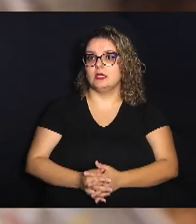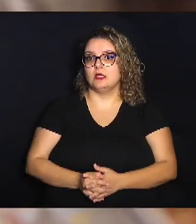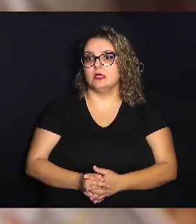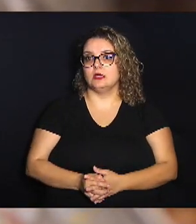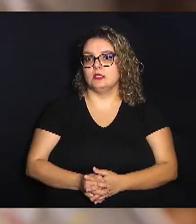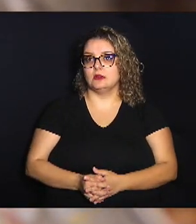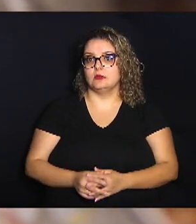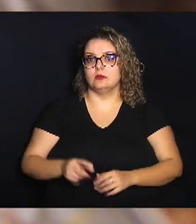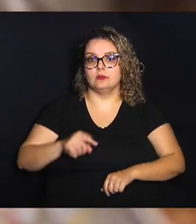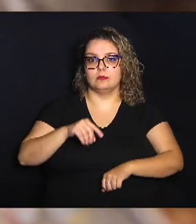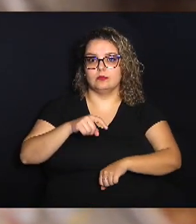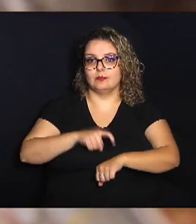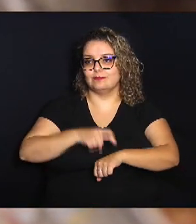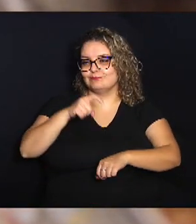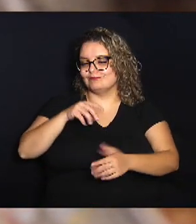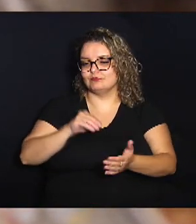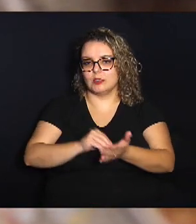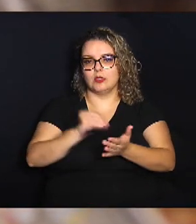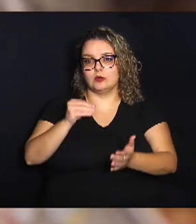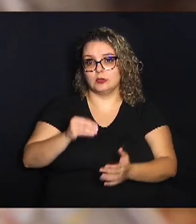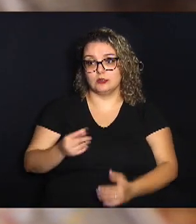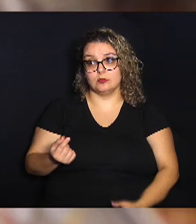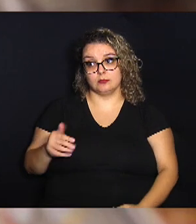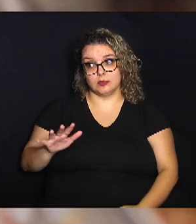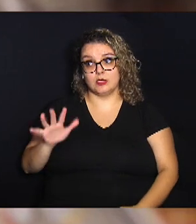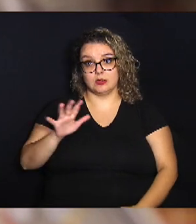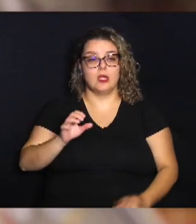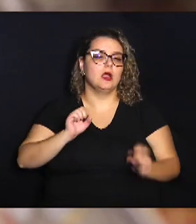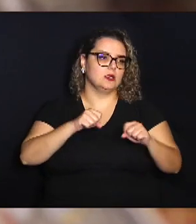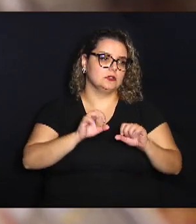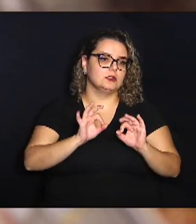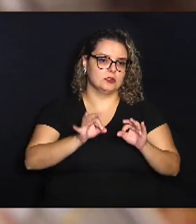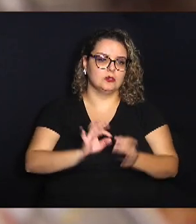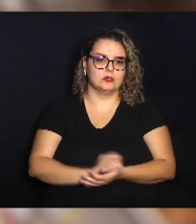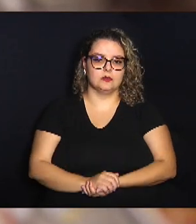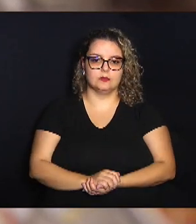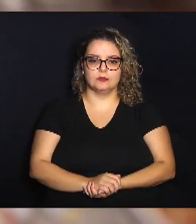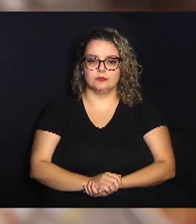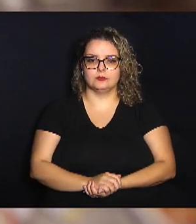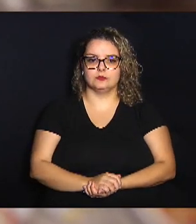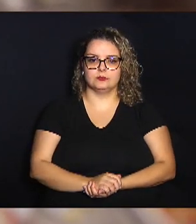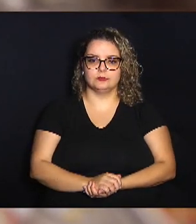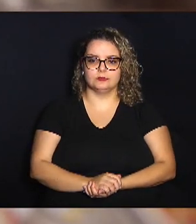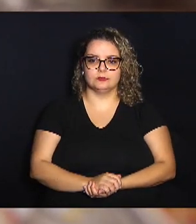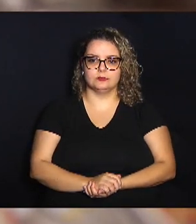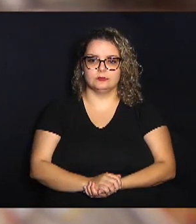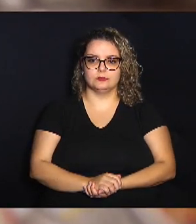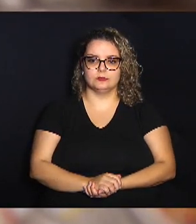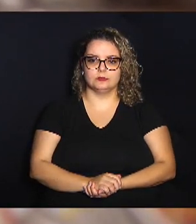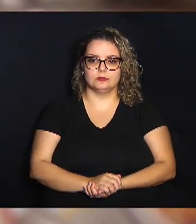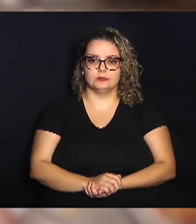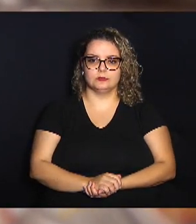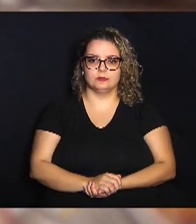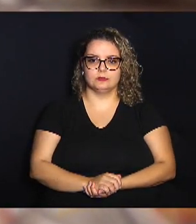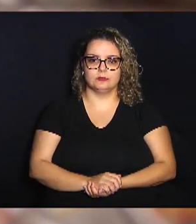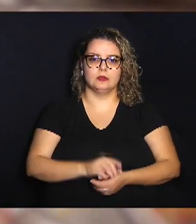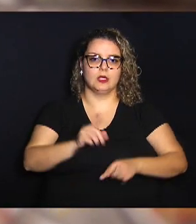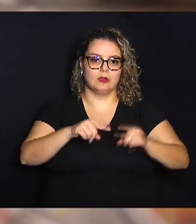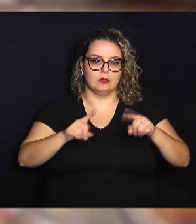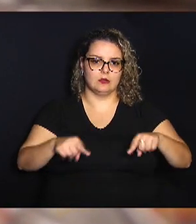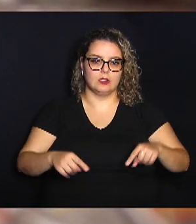para a última hora os preços ficam mais caros, sim, né? Com certeza, o preço vai variar conforme a demanda